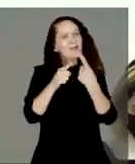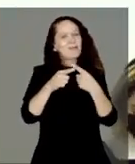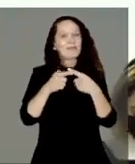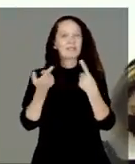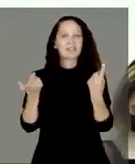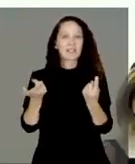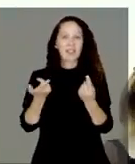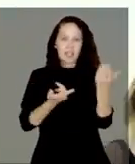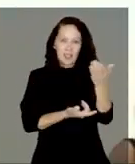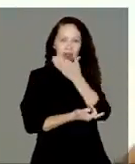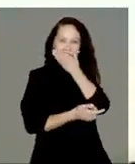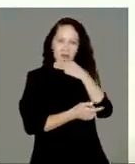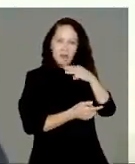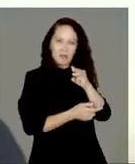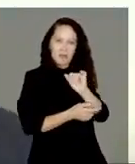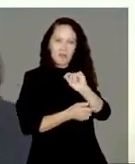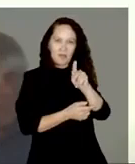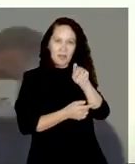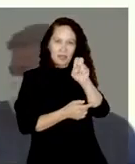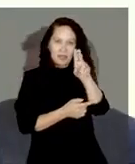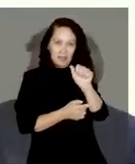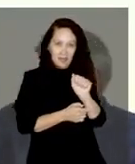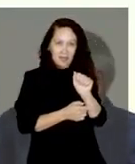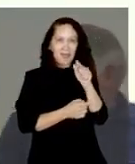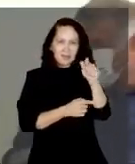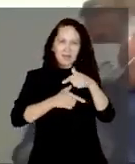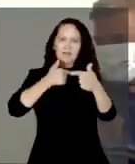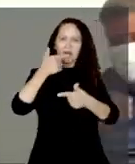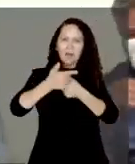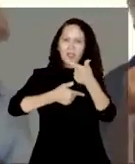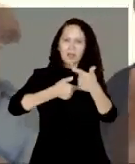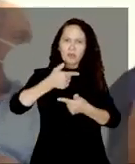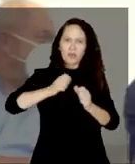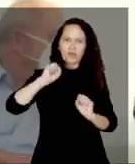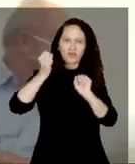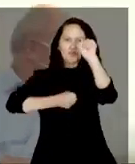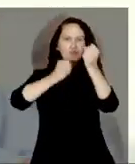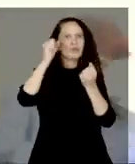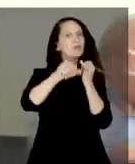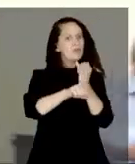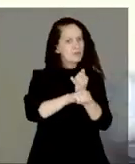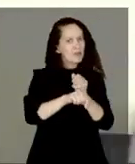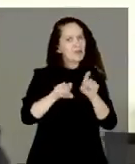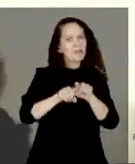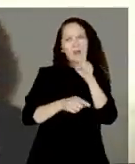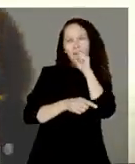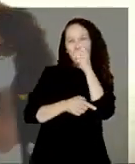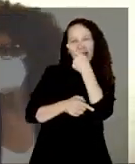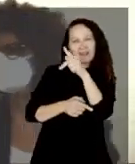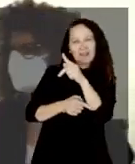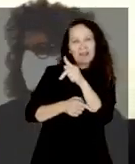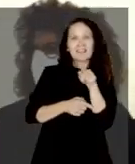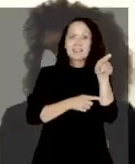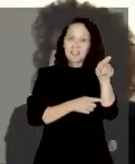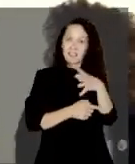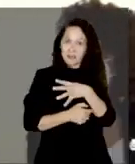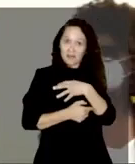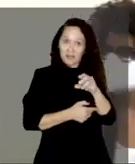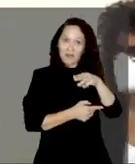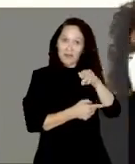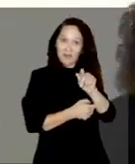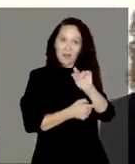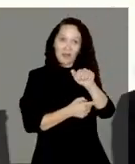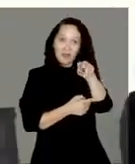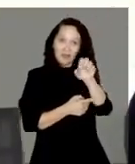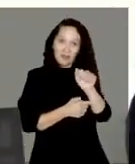as autoridades aqui, Luiz Marinho, aqueles que produziram o filme, os atores, companheiro Miguel Torres, presidente da